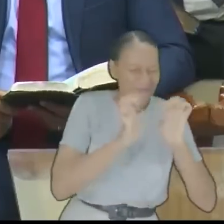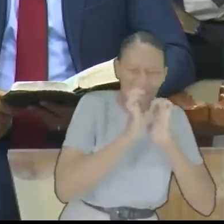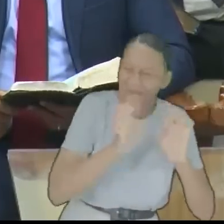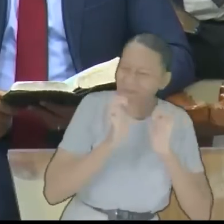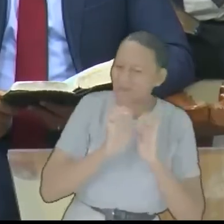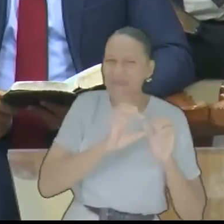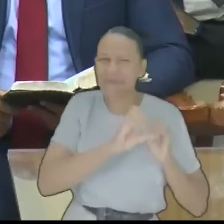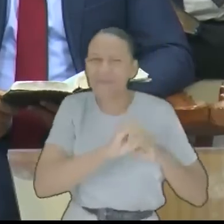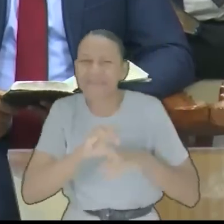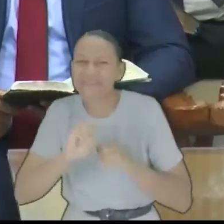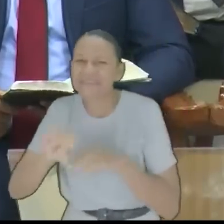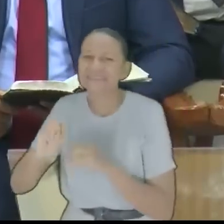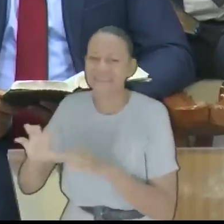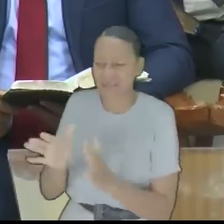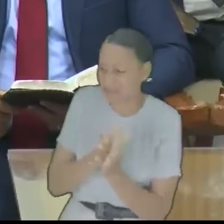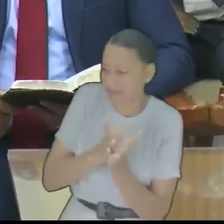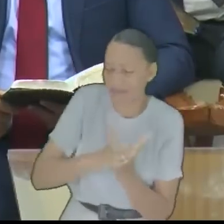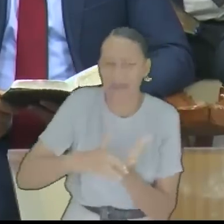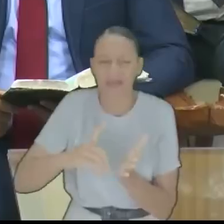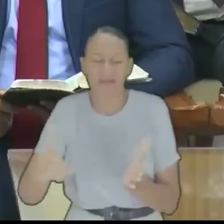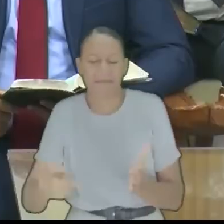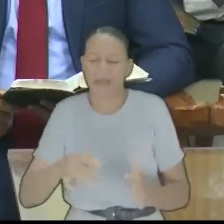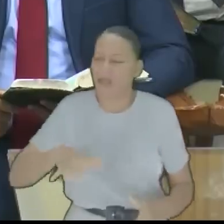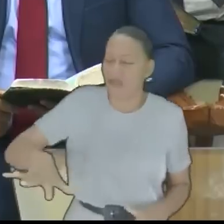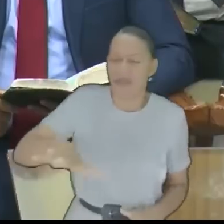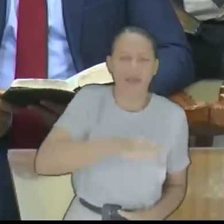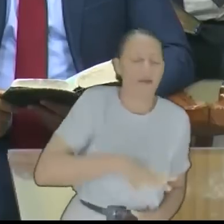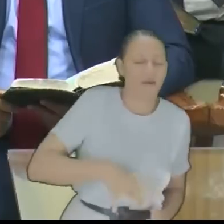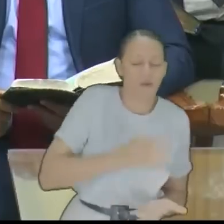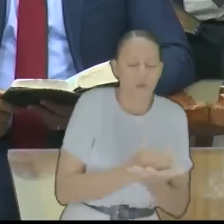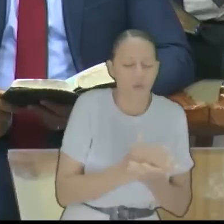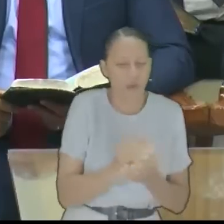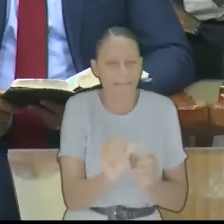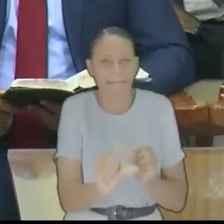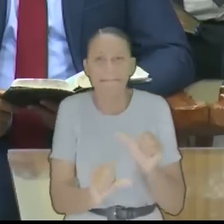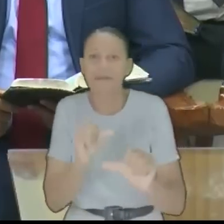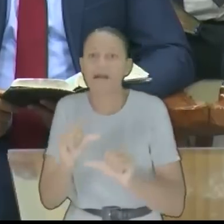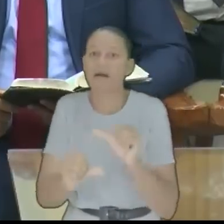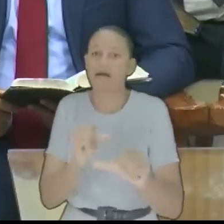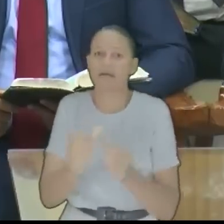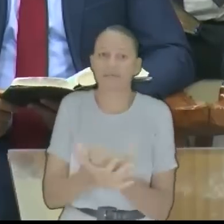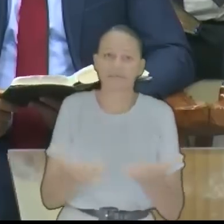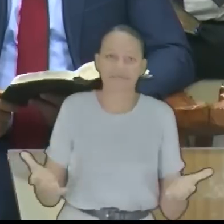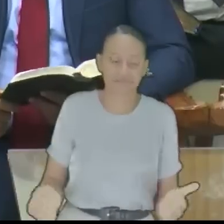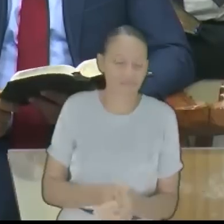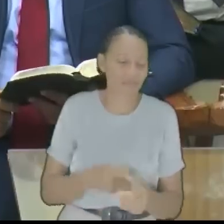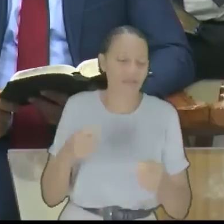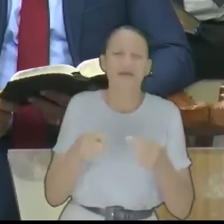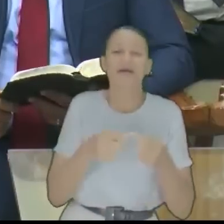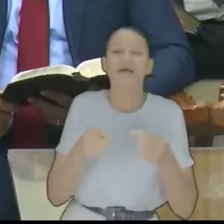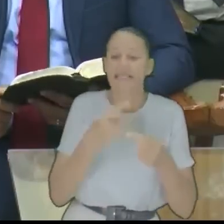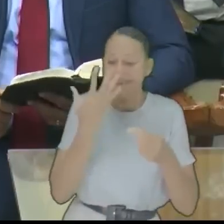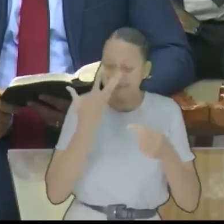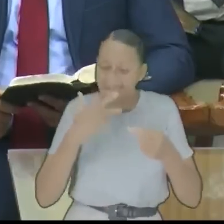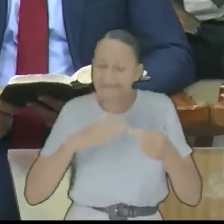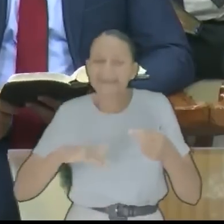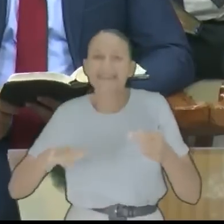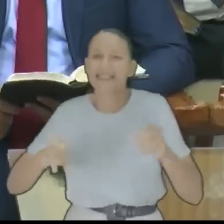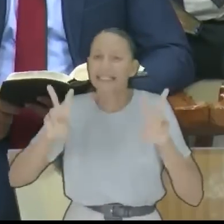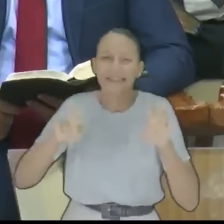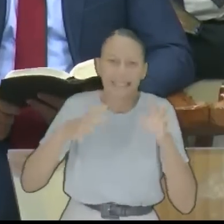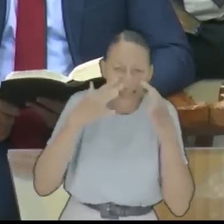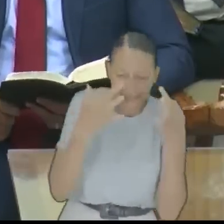a doutrina que ele trouxe, o panorama começou a mudar. Eu quero falar primeiro sobre as crianças.